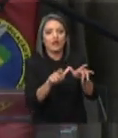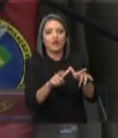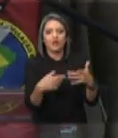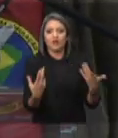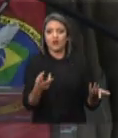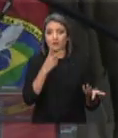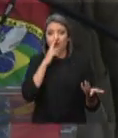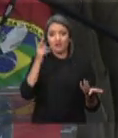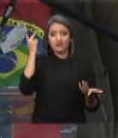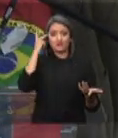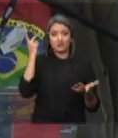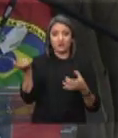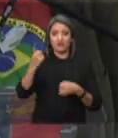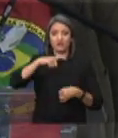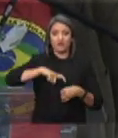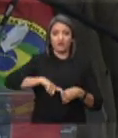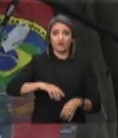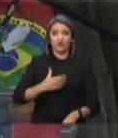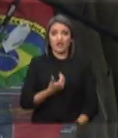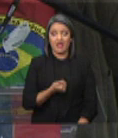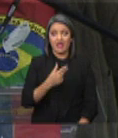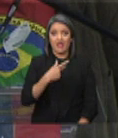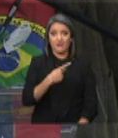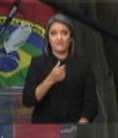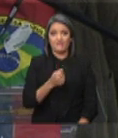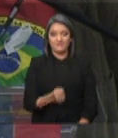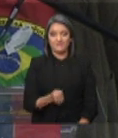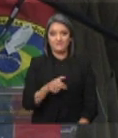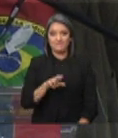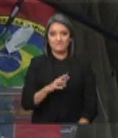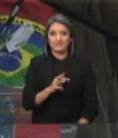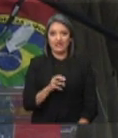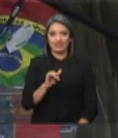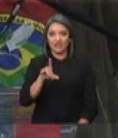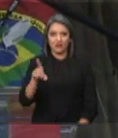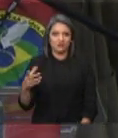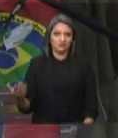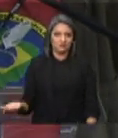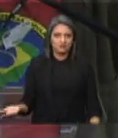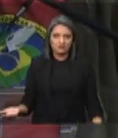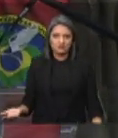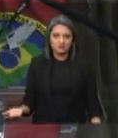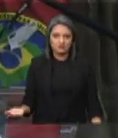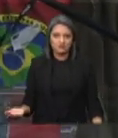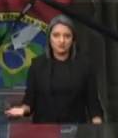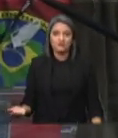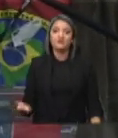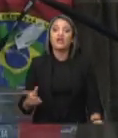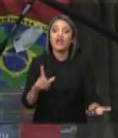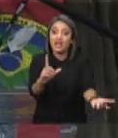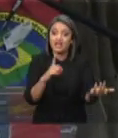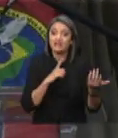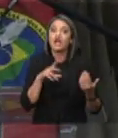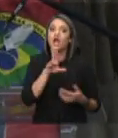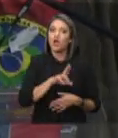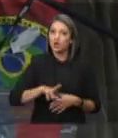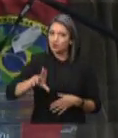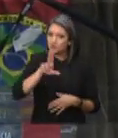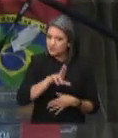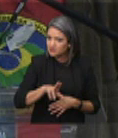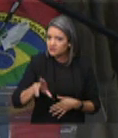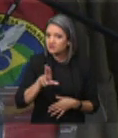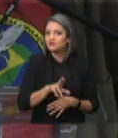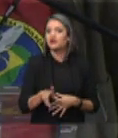voltando a vida do APAE entendeu Tá tô usando o Apartheid